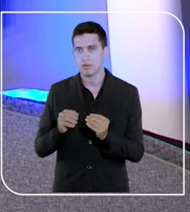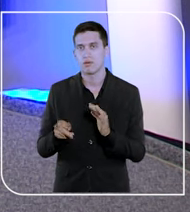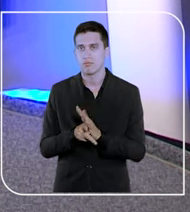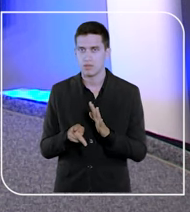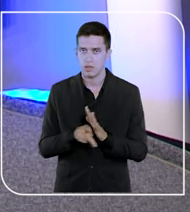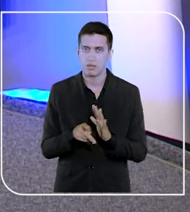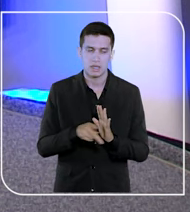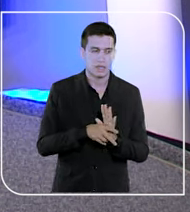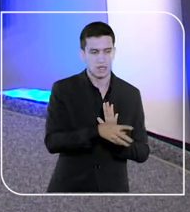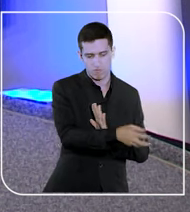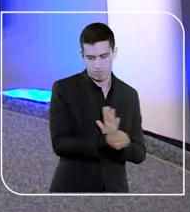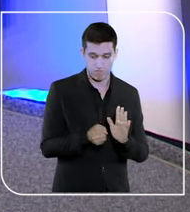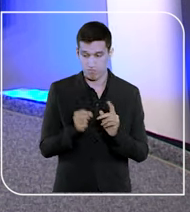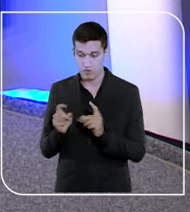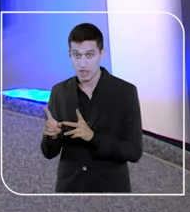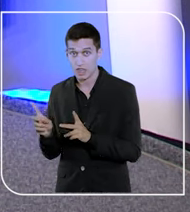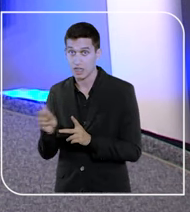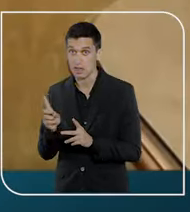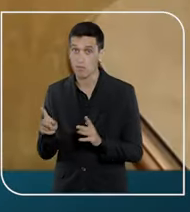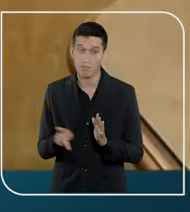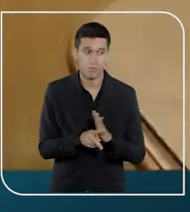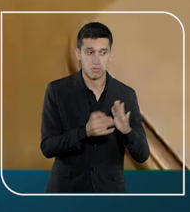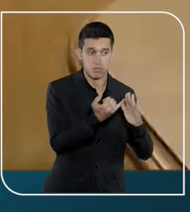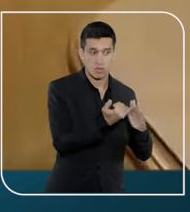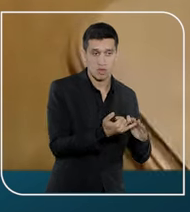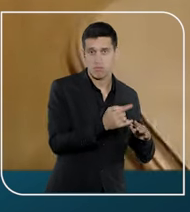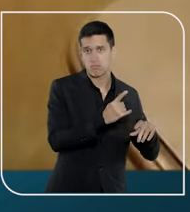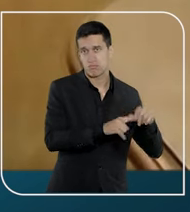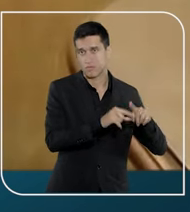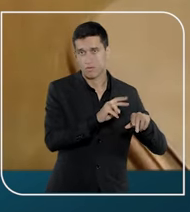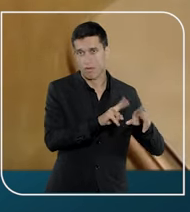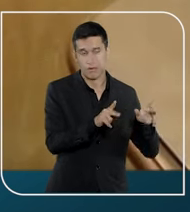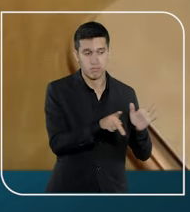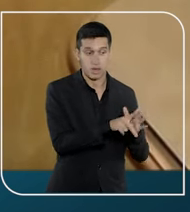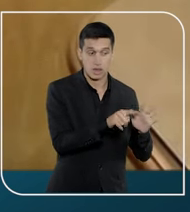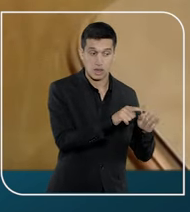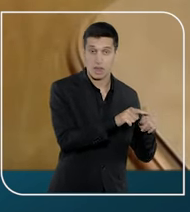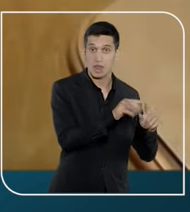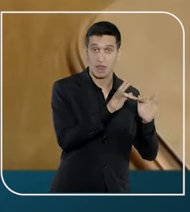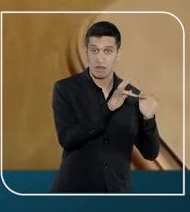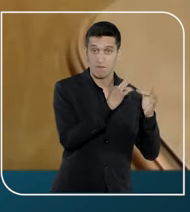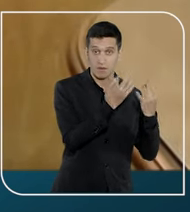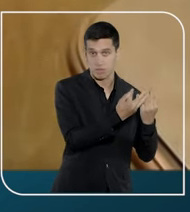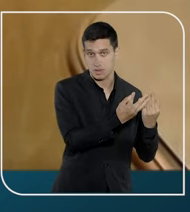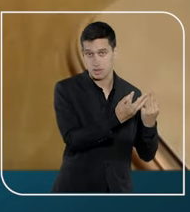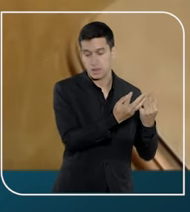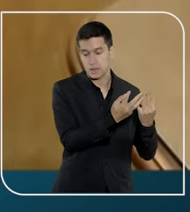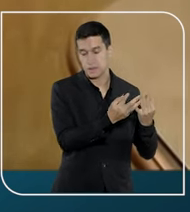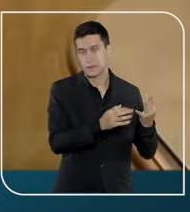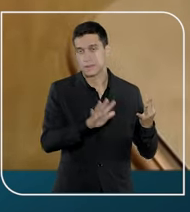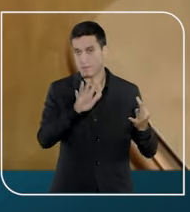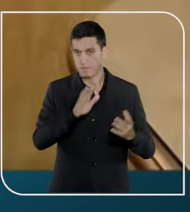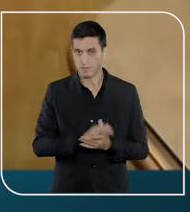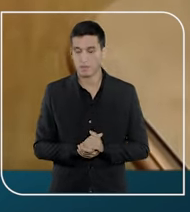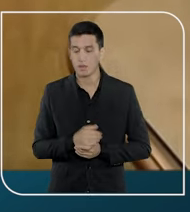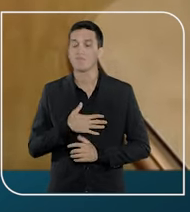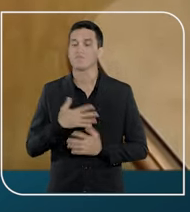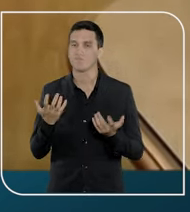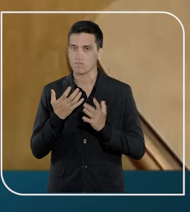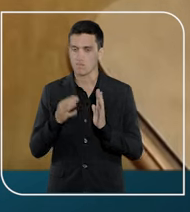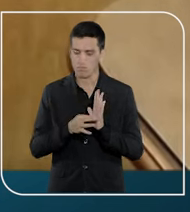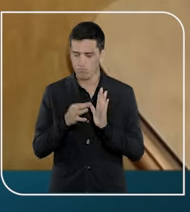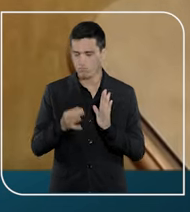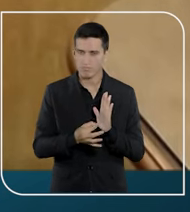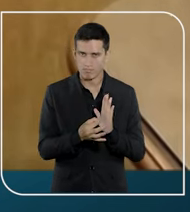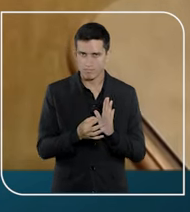quanto ao bem de família. Bom, eu queria fazer um comentário aqui com relação ao